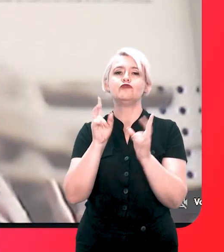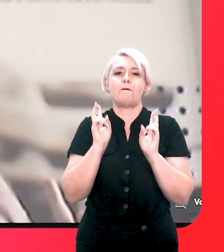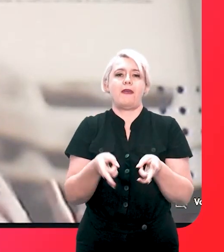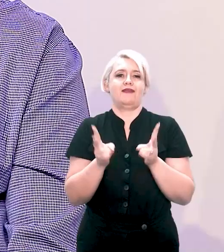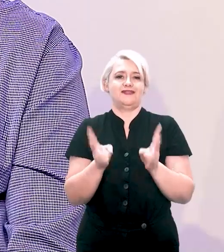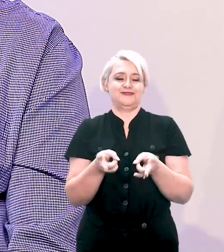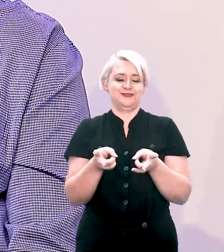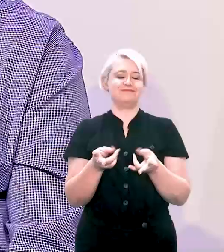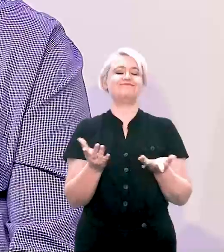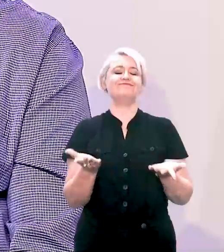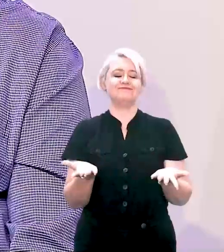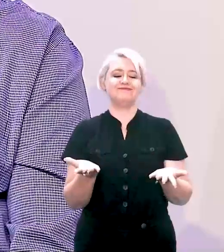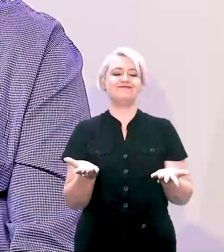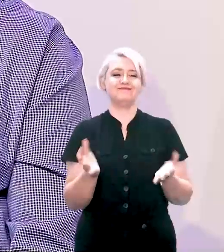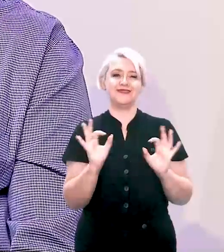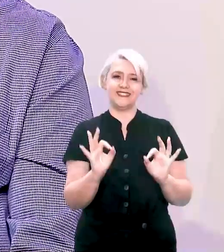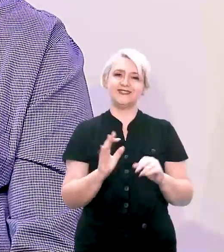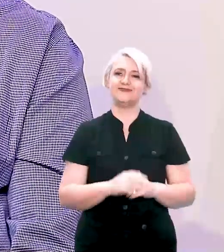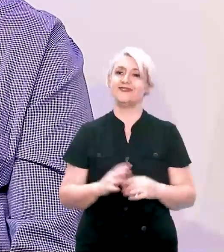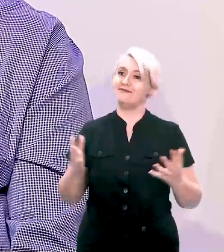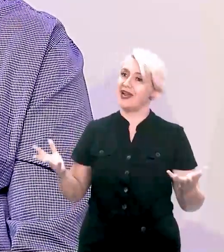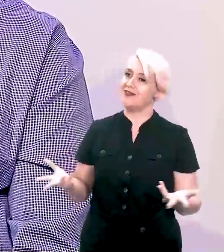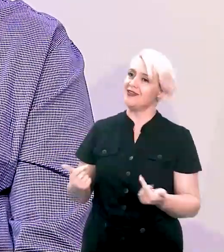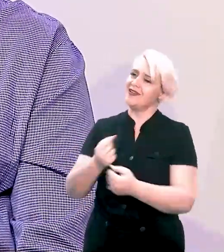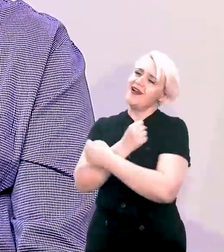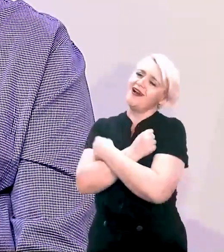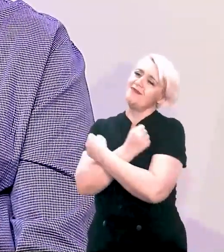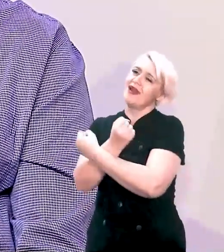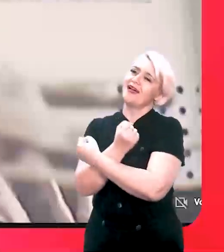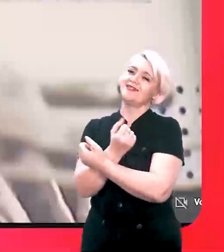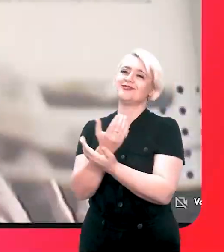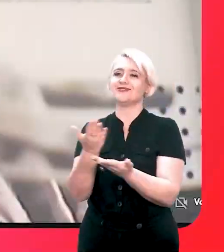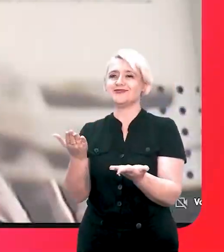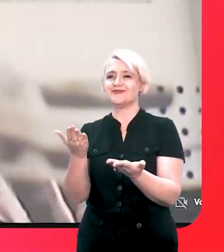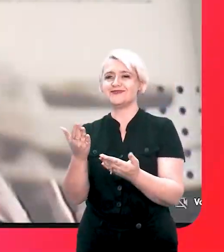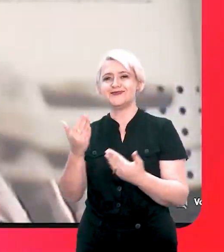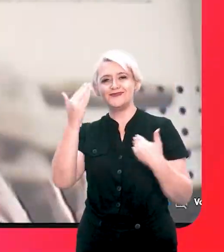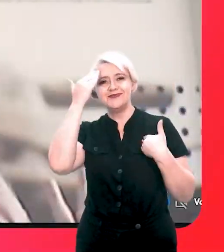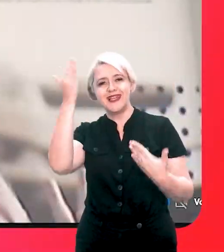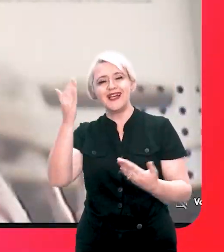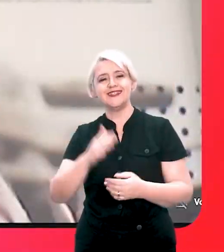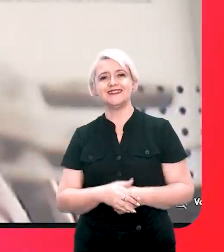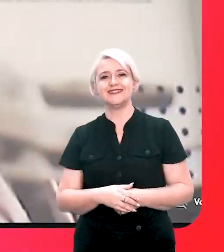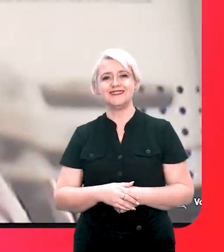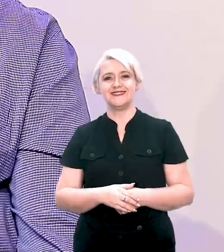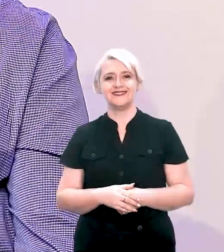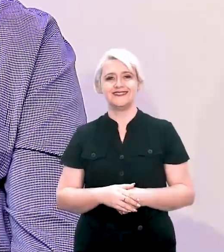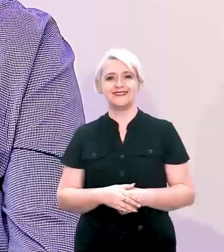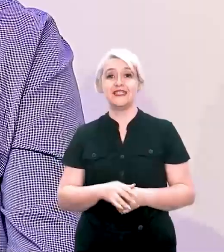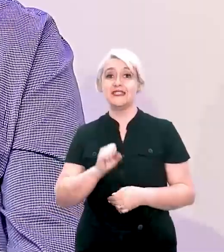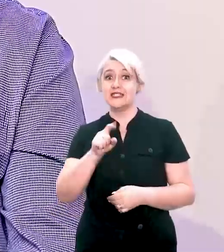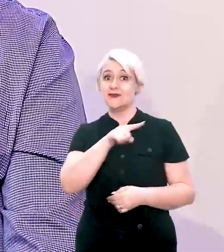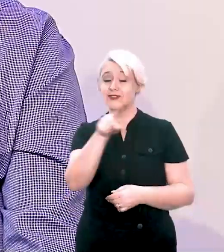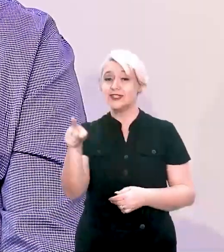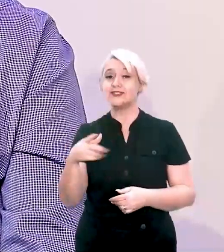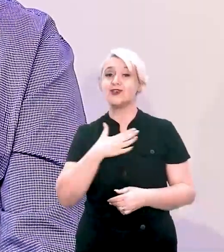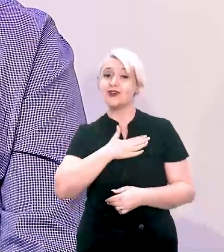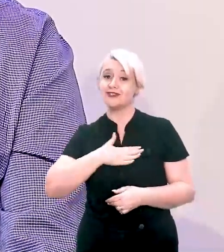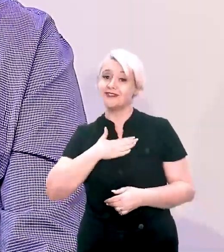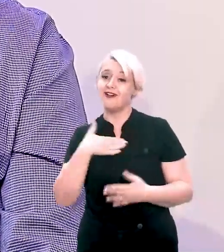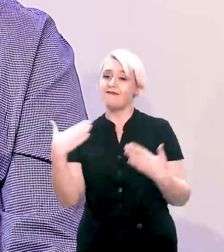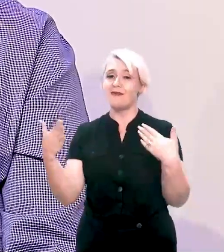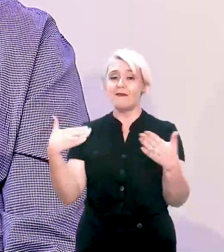mesmo, né? Maravilha. É isso. Amigo, grande abraço. Valeu. Um grande abraço também. Até. Se você gostou